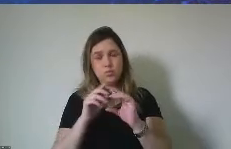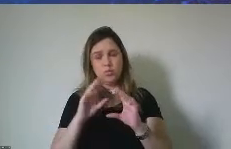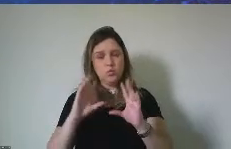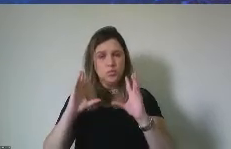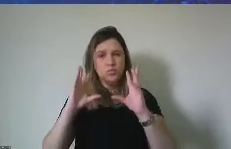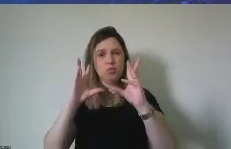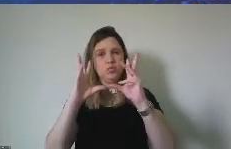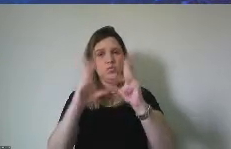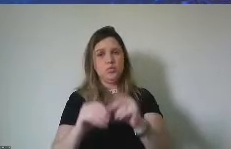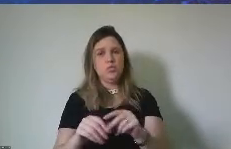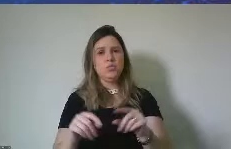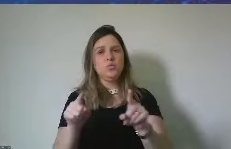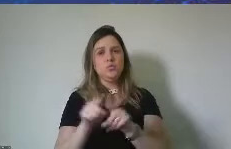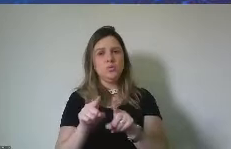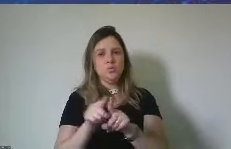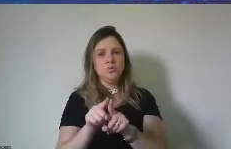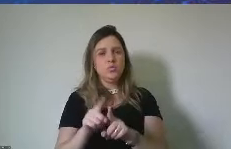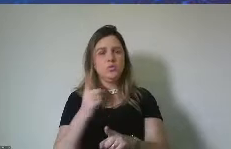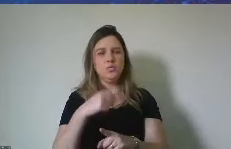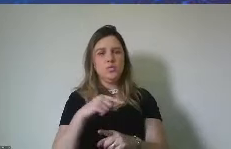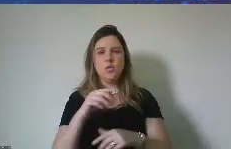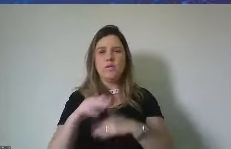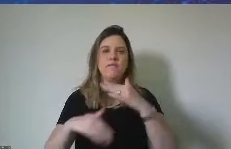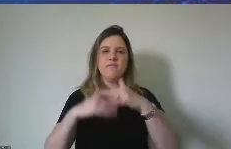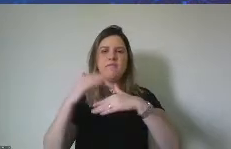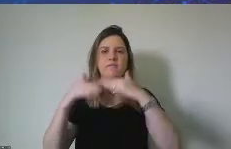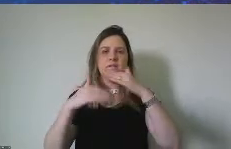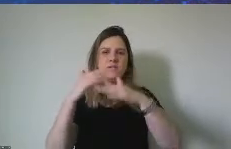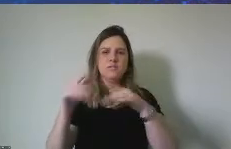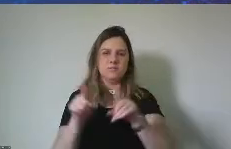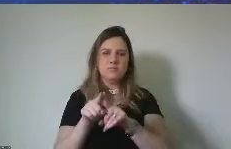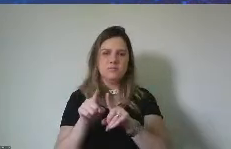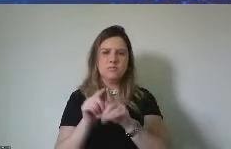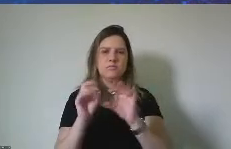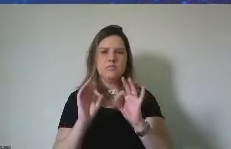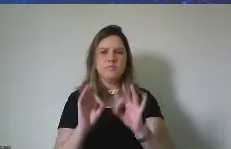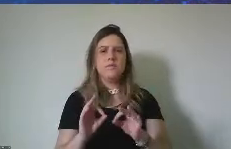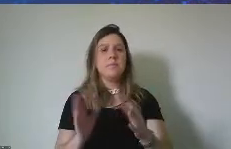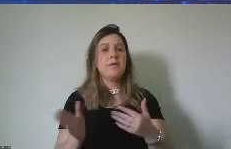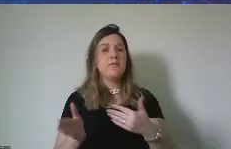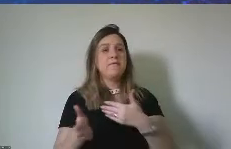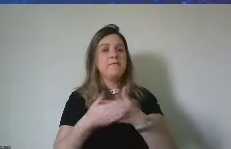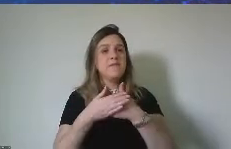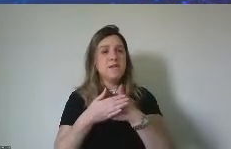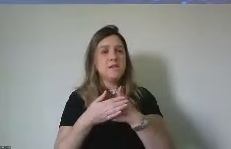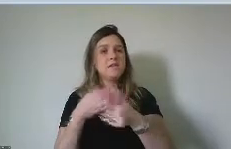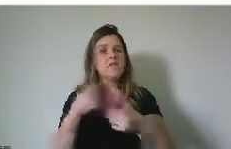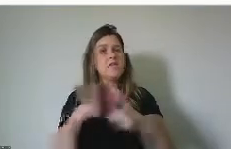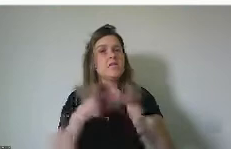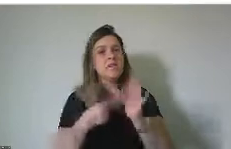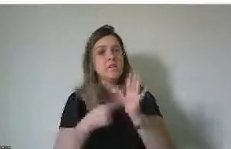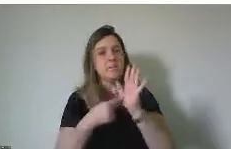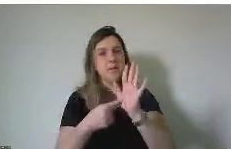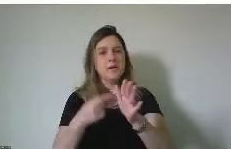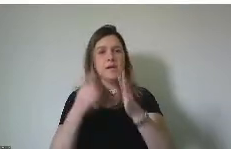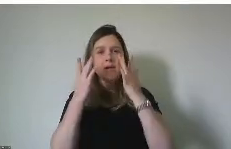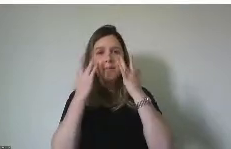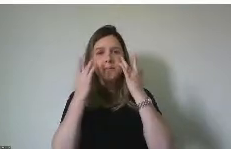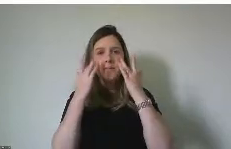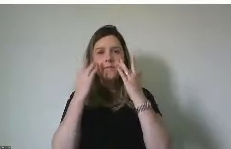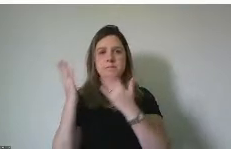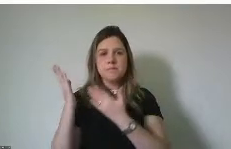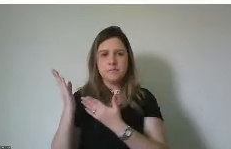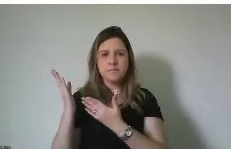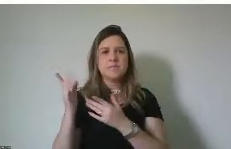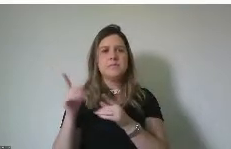para permitir o avanço para transição energética então para fechar aqui a minha apresentação eu tô aqui já praticamente terminando